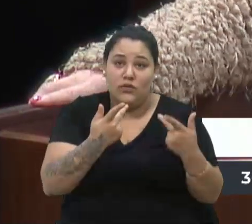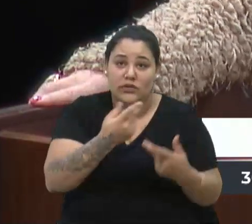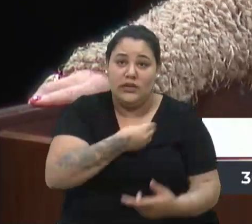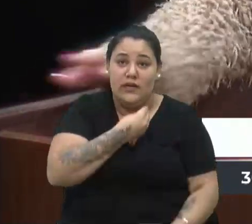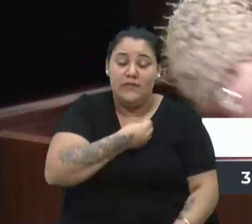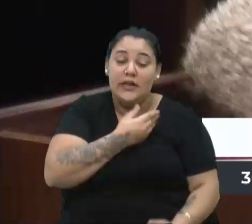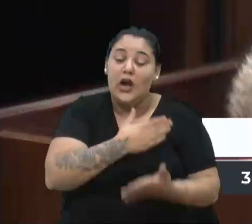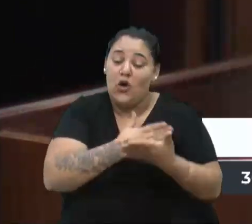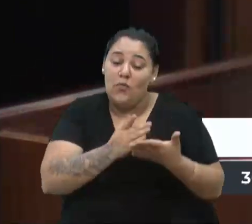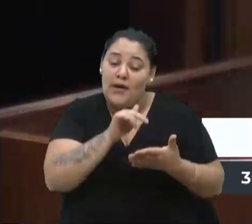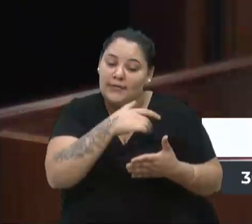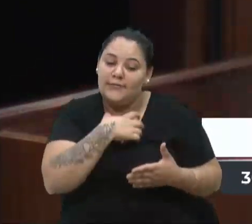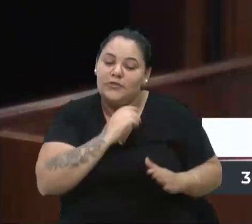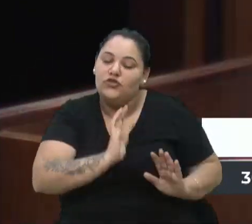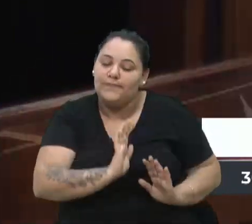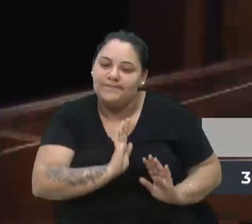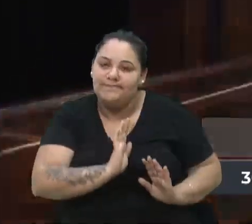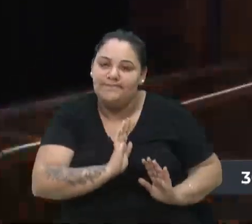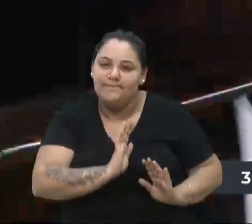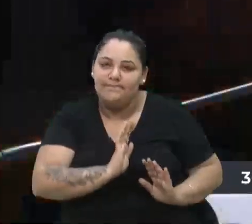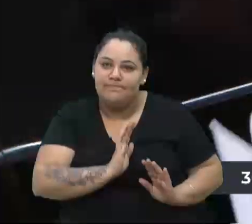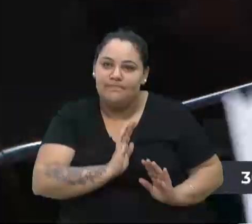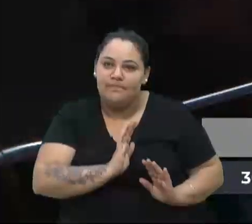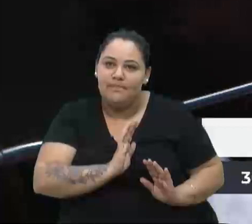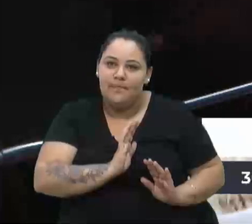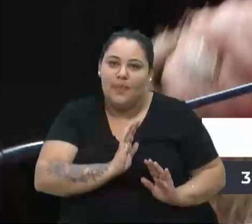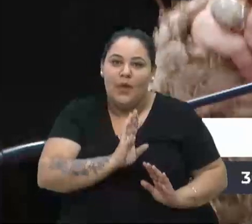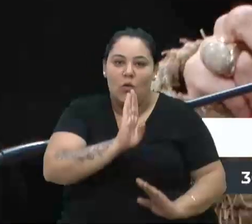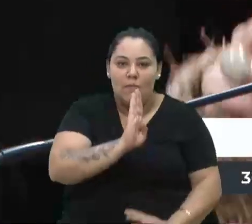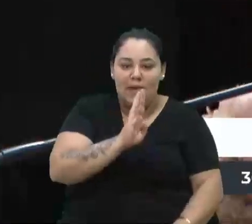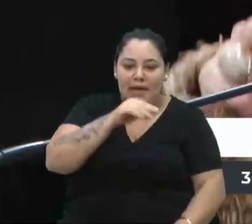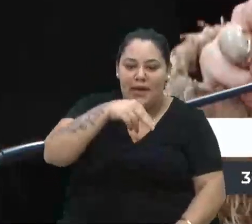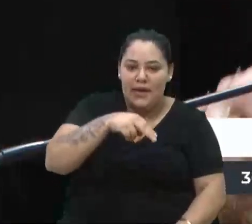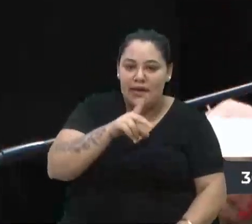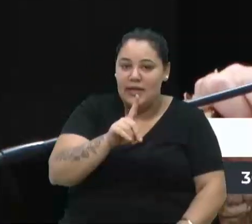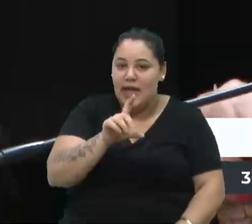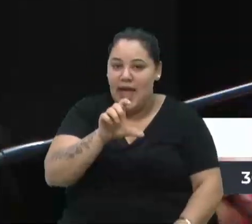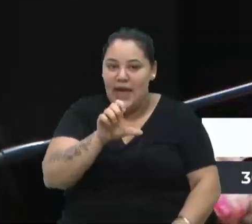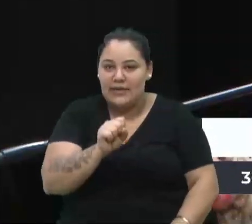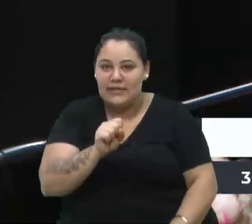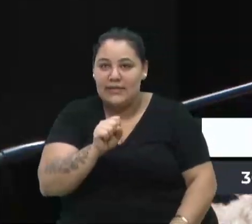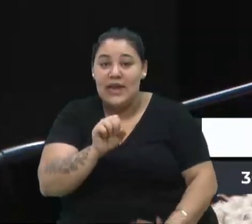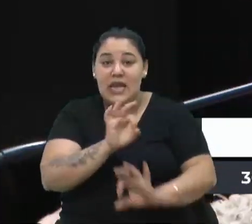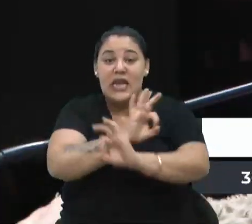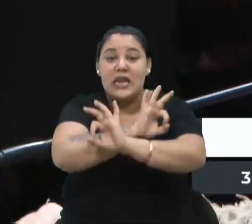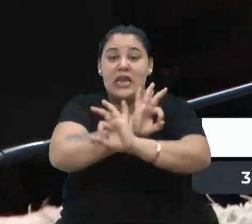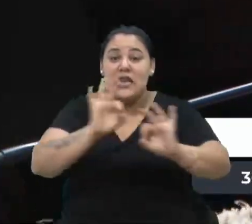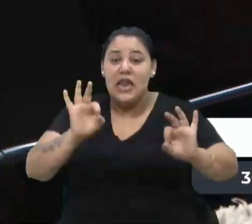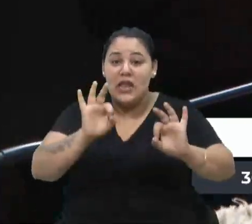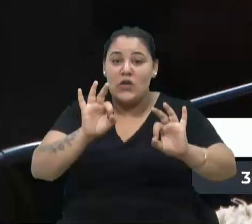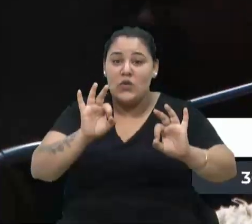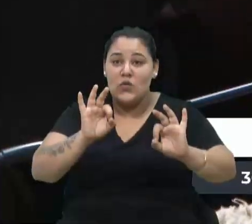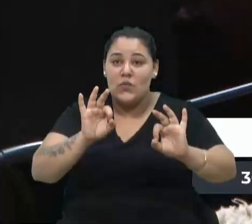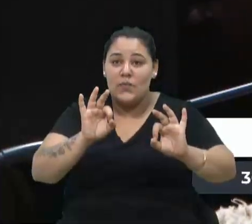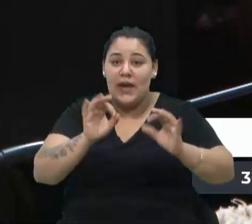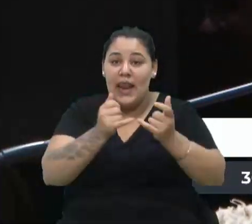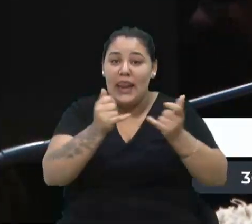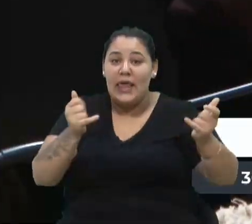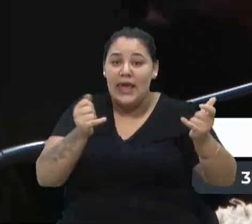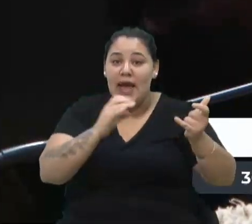aí. O BNDES, nenhuma linha de crédito foi